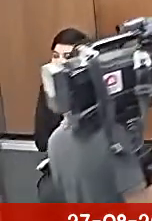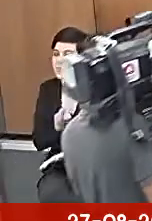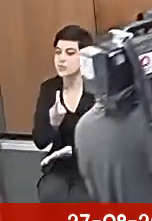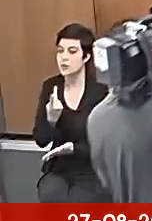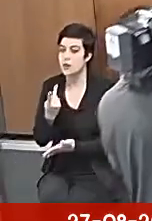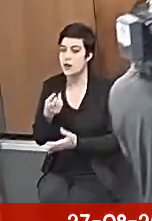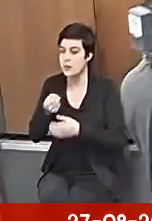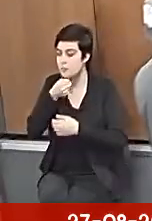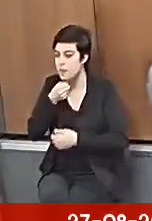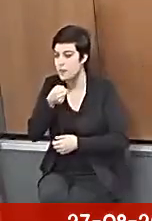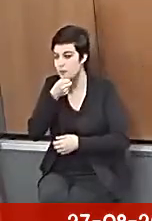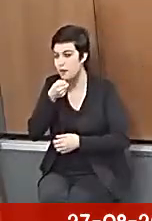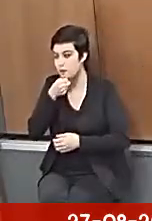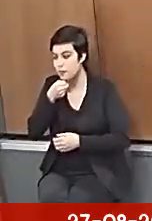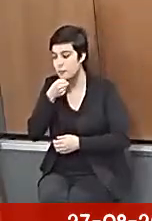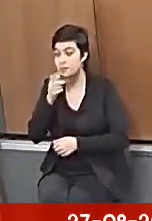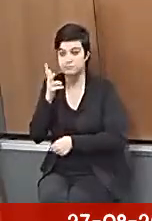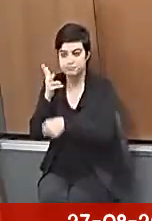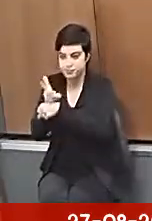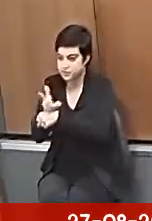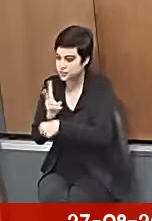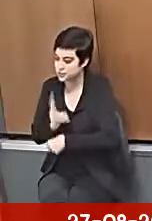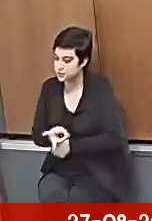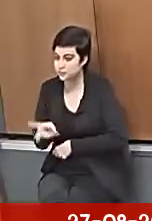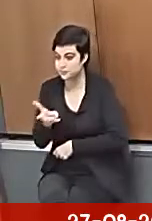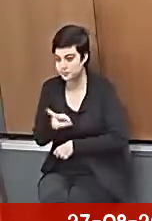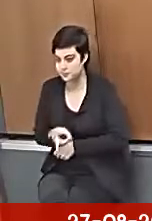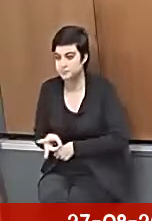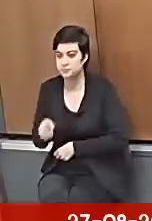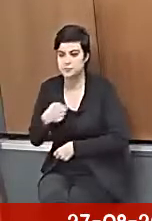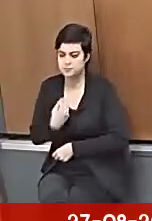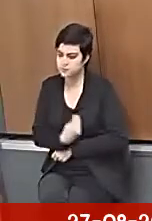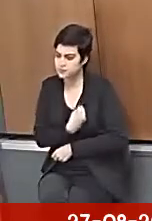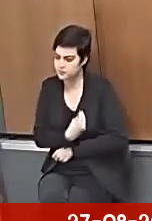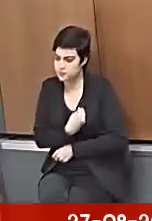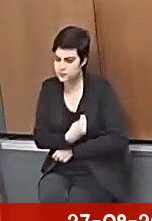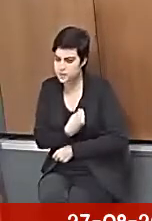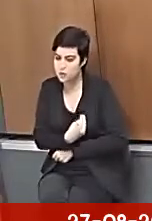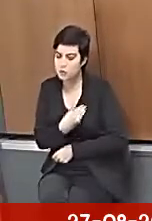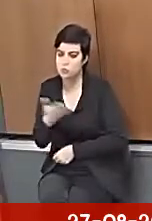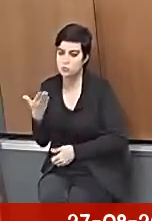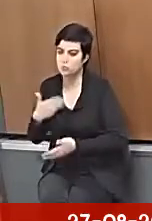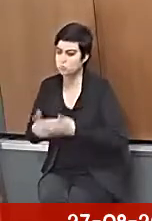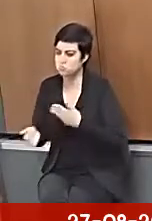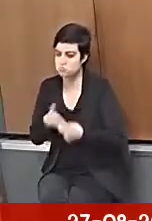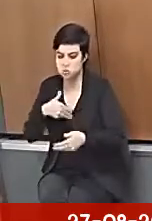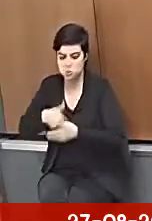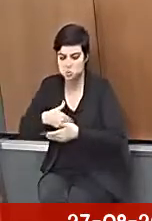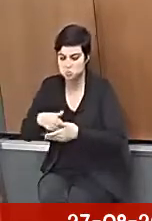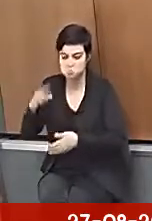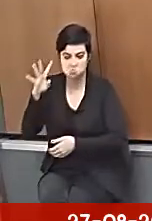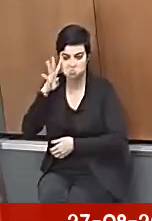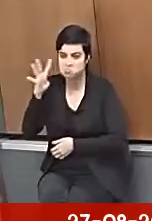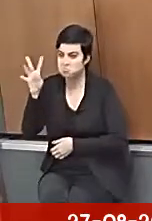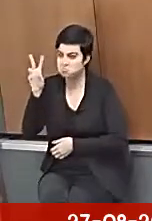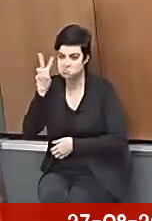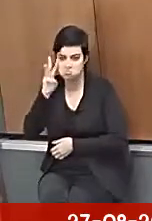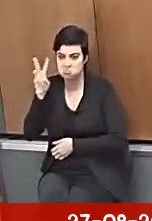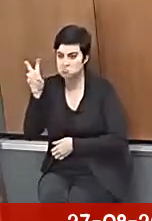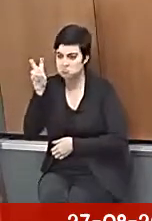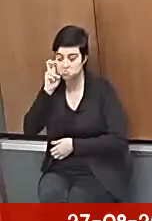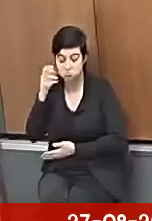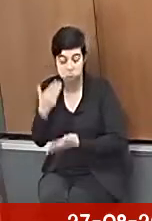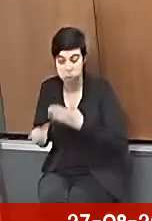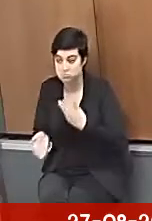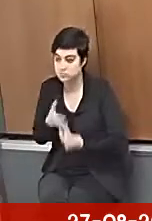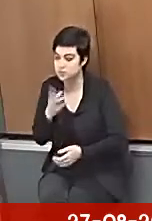porque eu botava cara e eu como eu ia todo o jogo independente se fosse quarta e quinta terça e eu